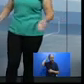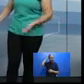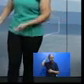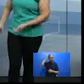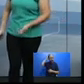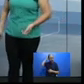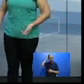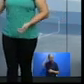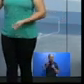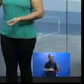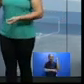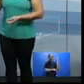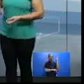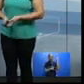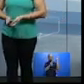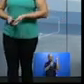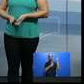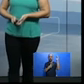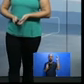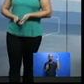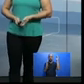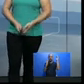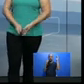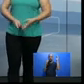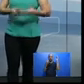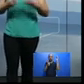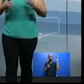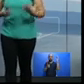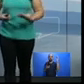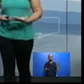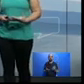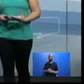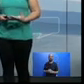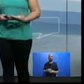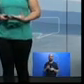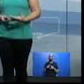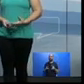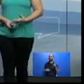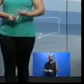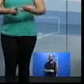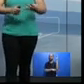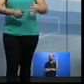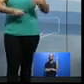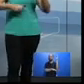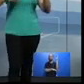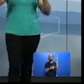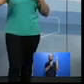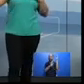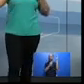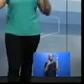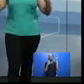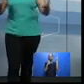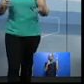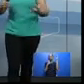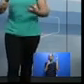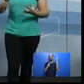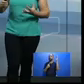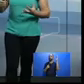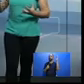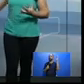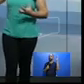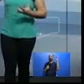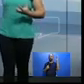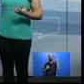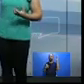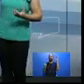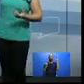comercial. Mas o pau-brasil, pessoal, começou a dar muito dinheiro. Começou a chamar a atenção dos outros